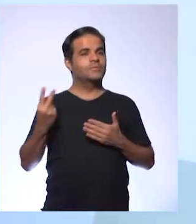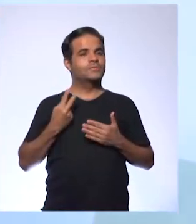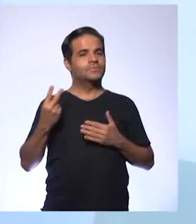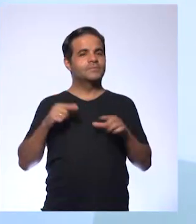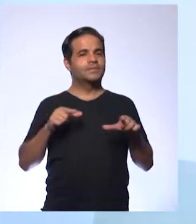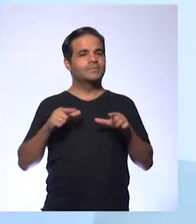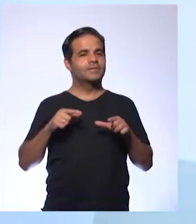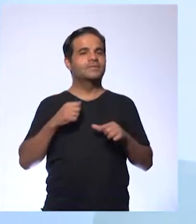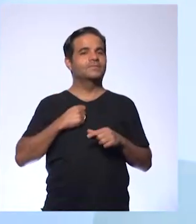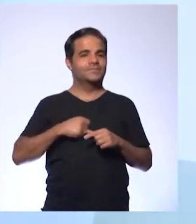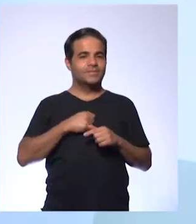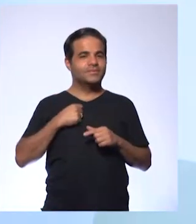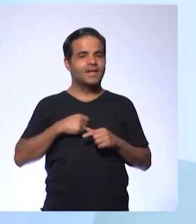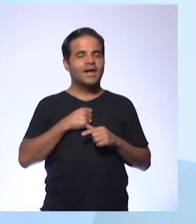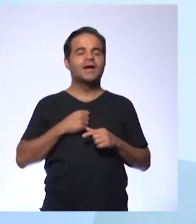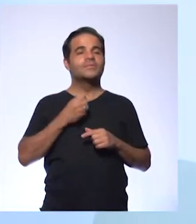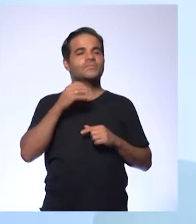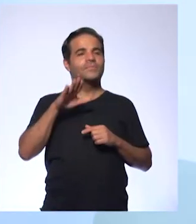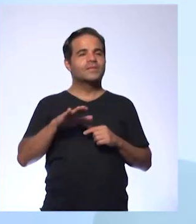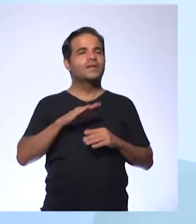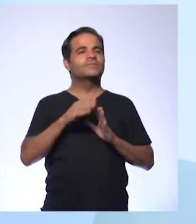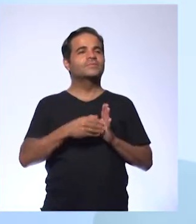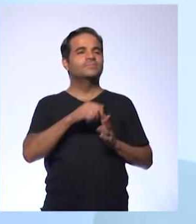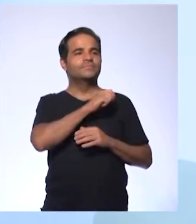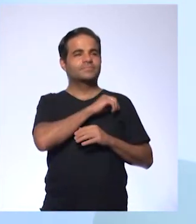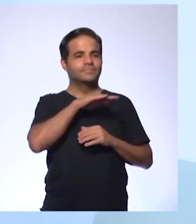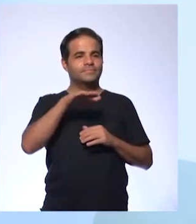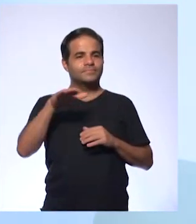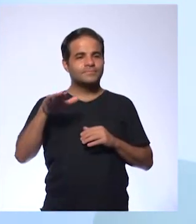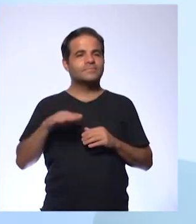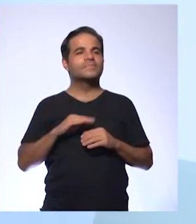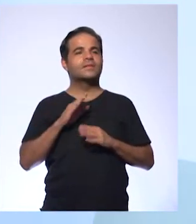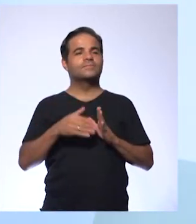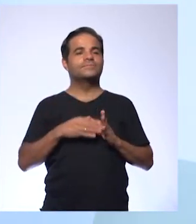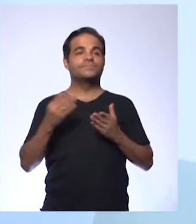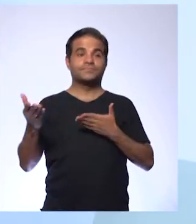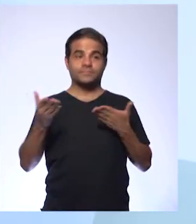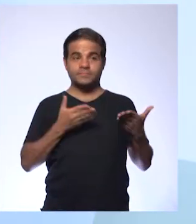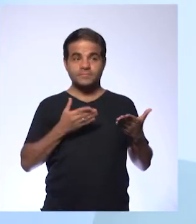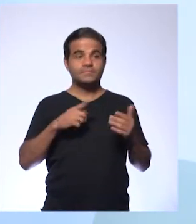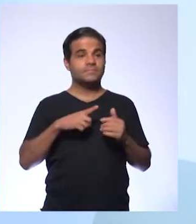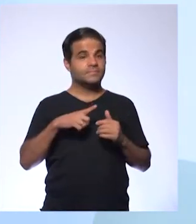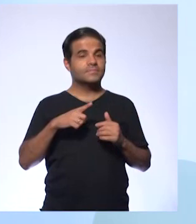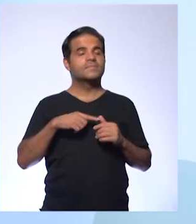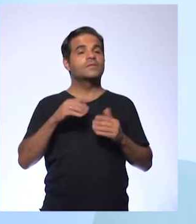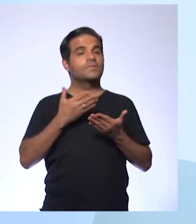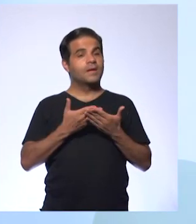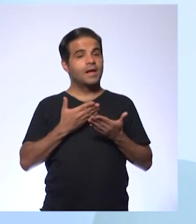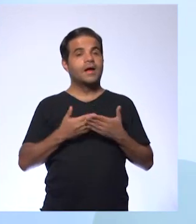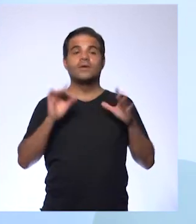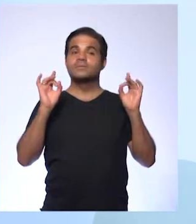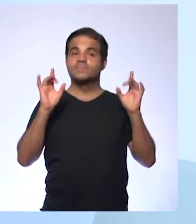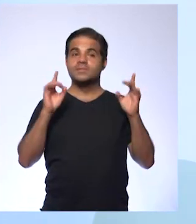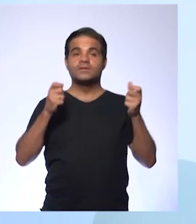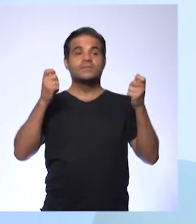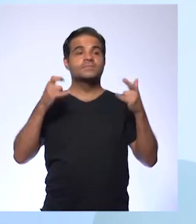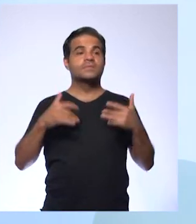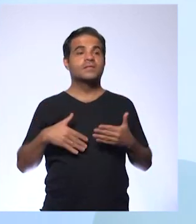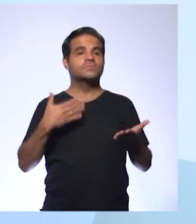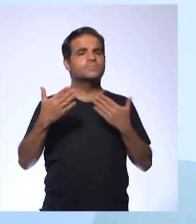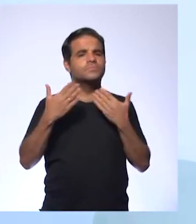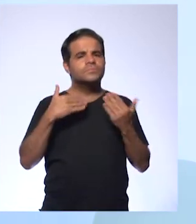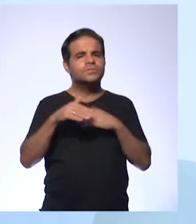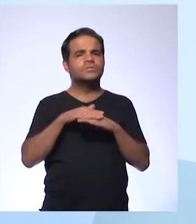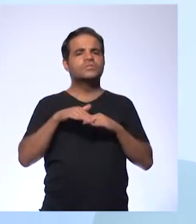juntos, já estava com saudade. Então, boa tarde, alunos, sejam todos bem-vindos. E nós teremos uma aula muito especial hoje, que vai falar sobre